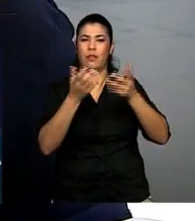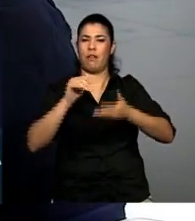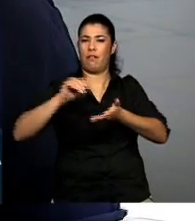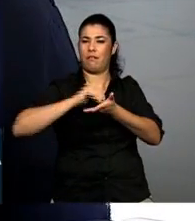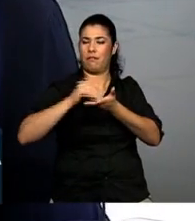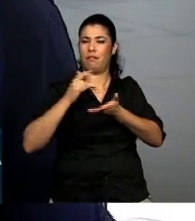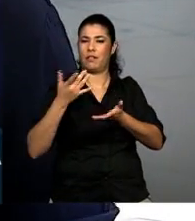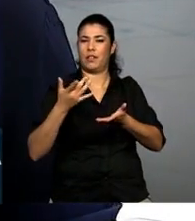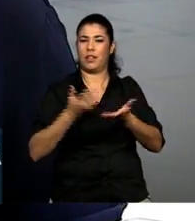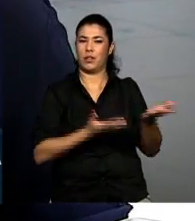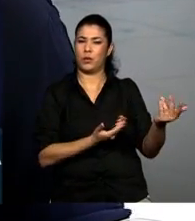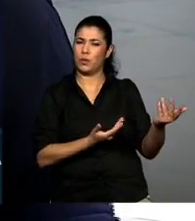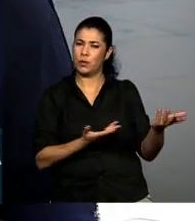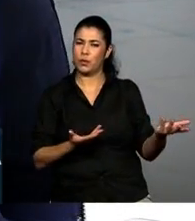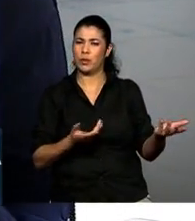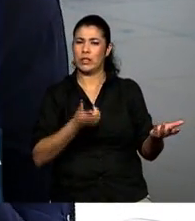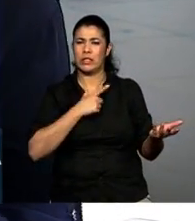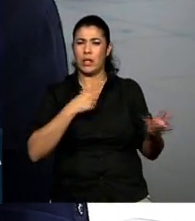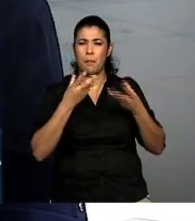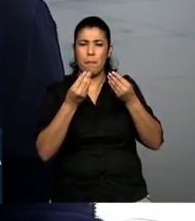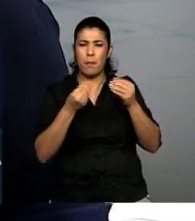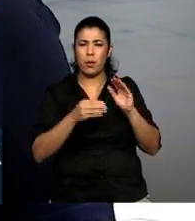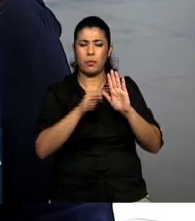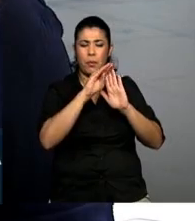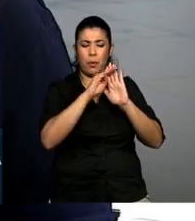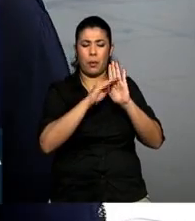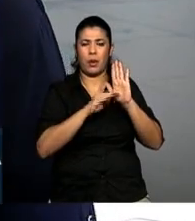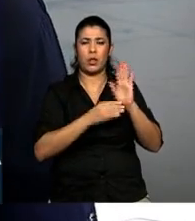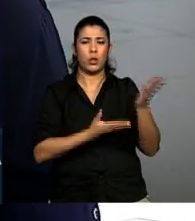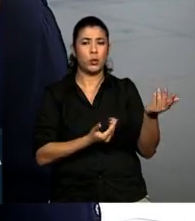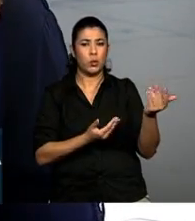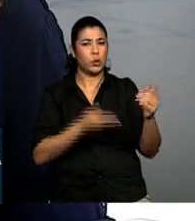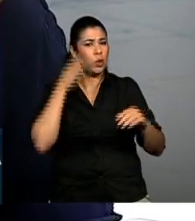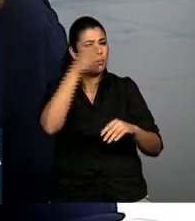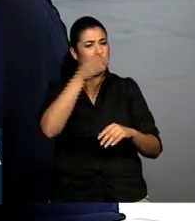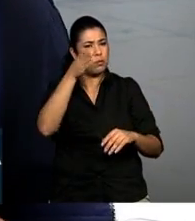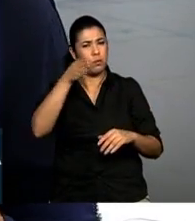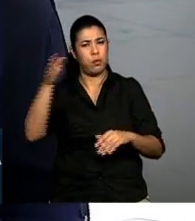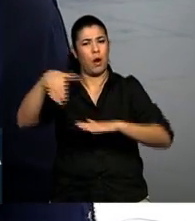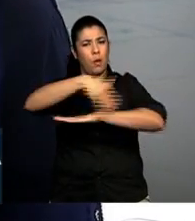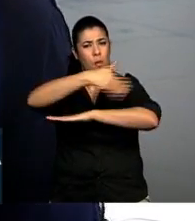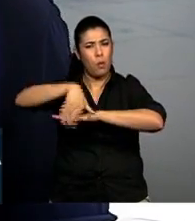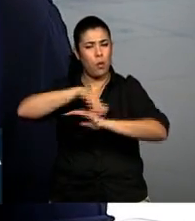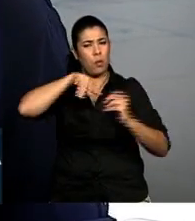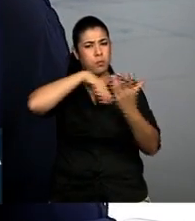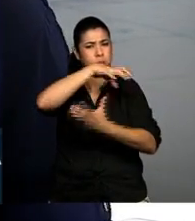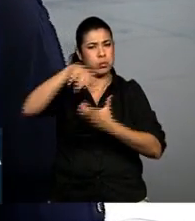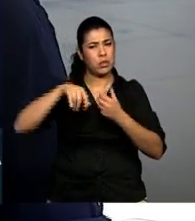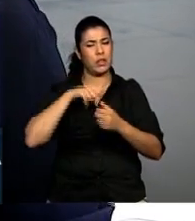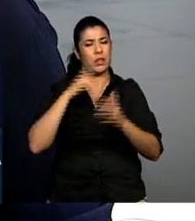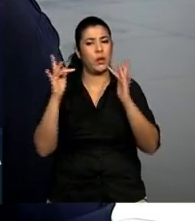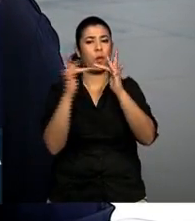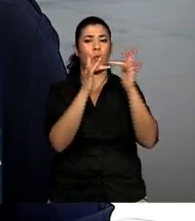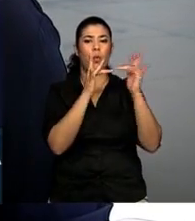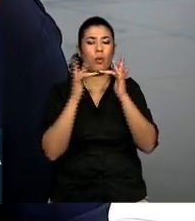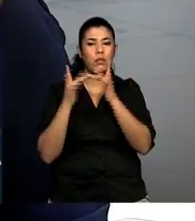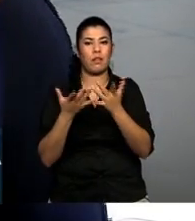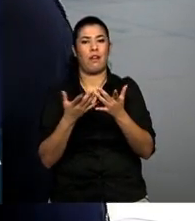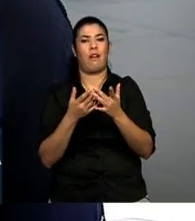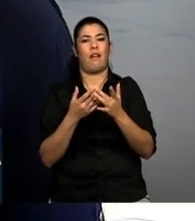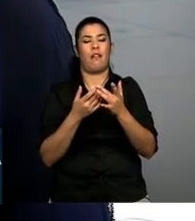república São Tantas demandas eles são os que mais vão às ruas estão em mais contato com as mídias